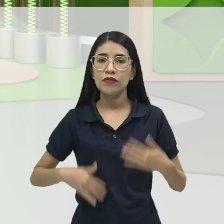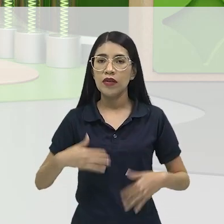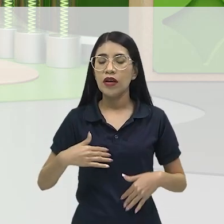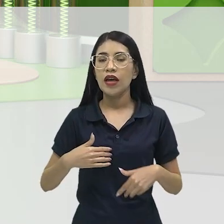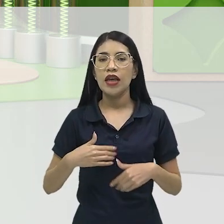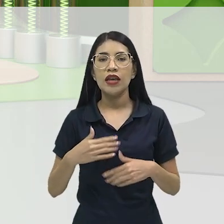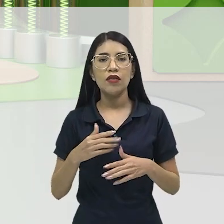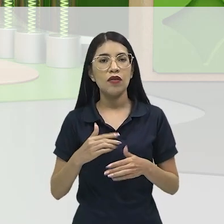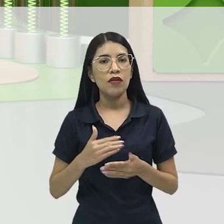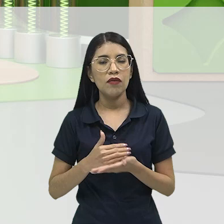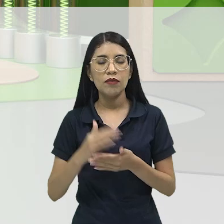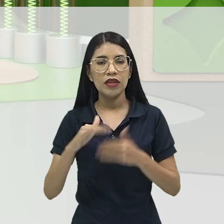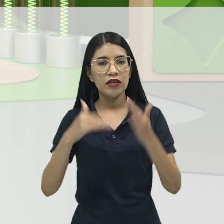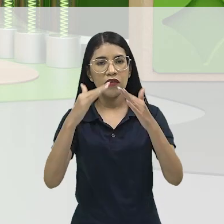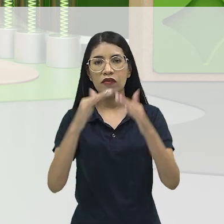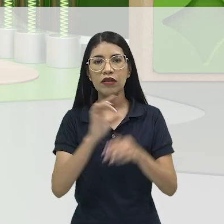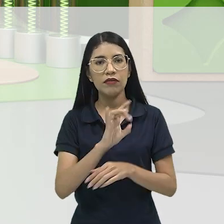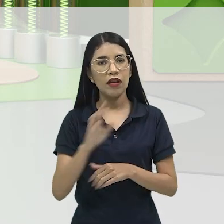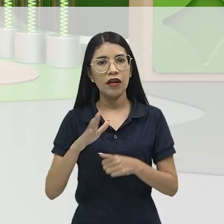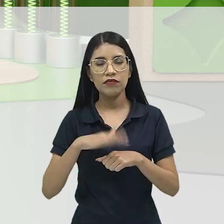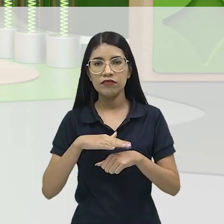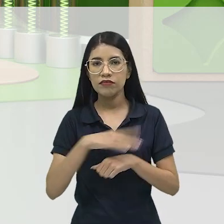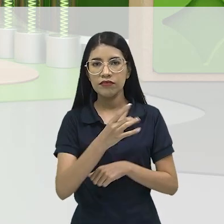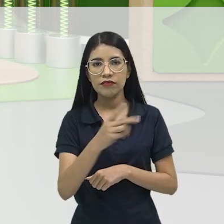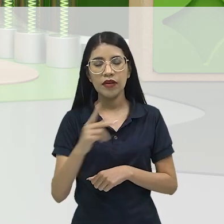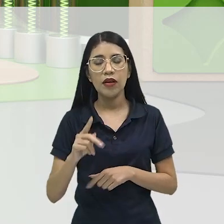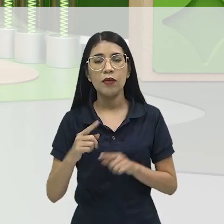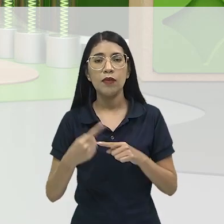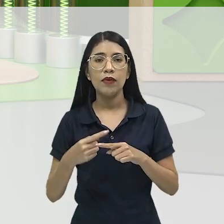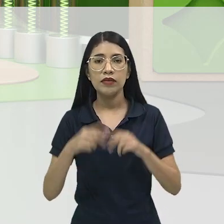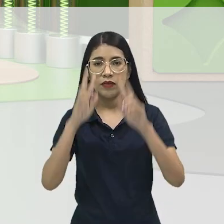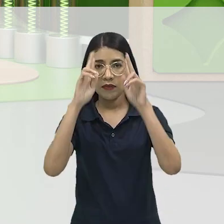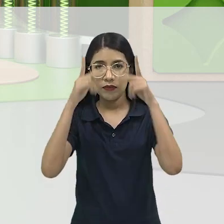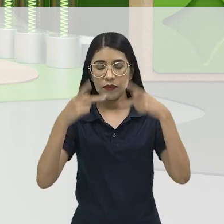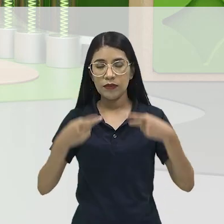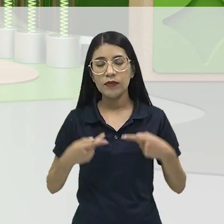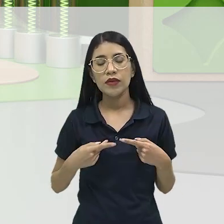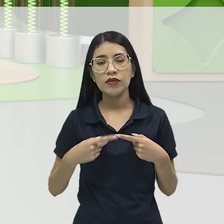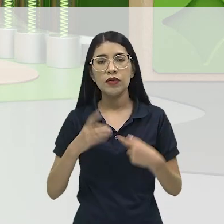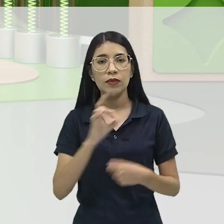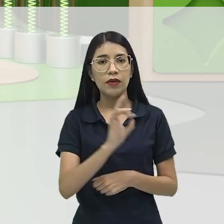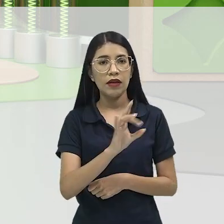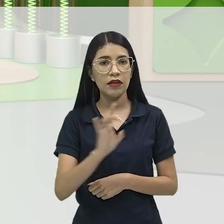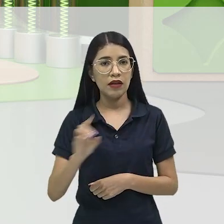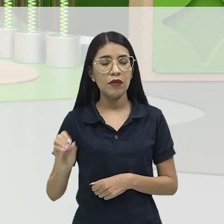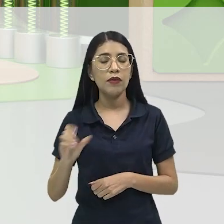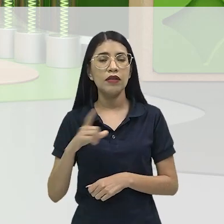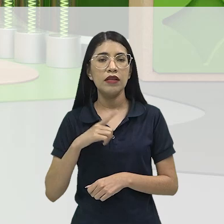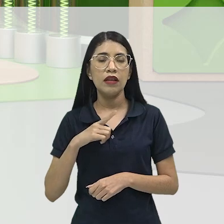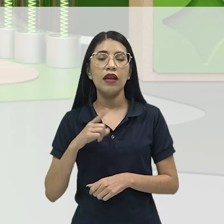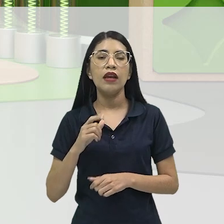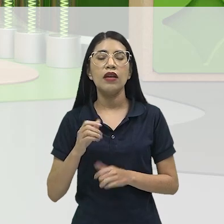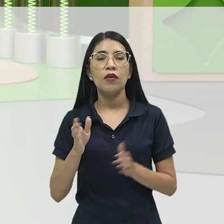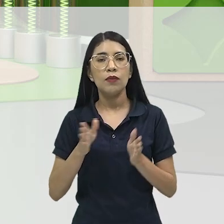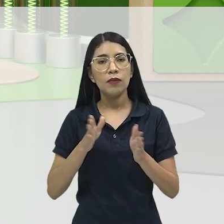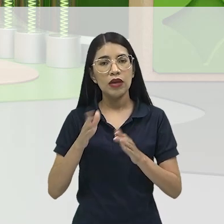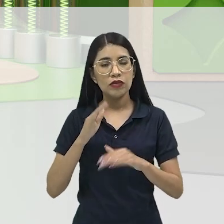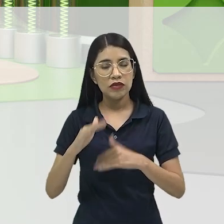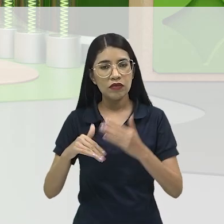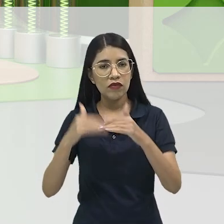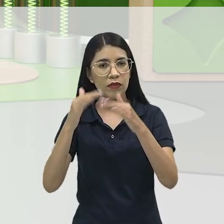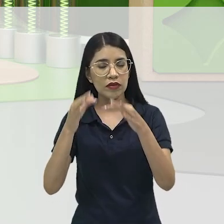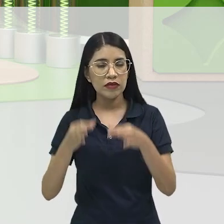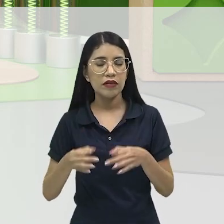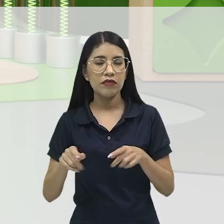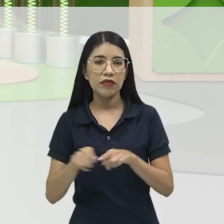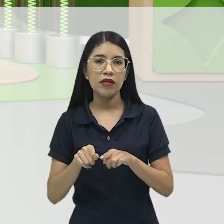jeito. E a gente precisa lembrar que nós estamos falando de seres humanos, né? Então, cada um vai ter o seu próprio desenvolvimento, ao seu